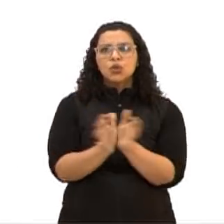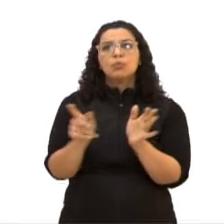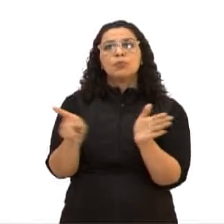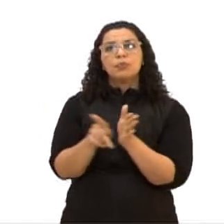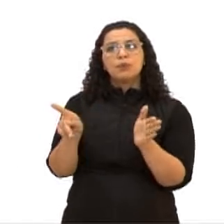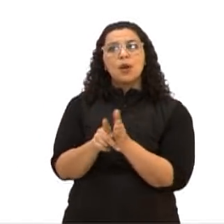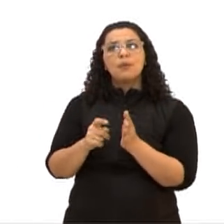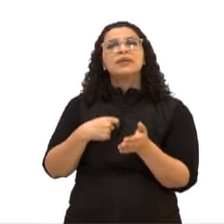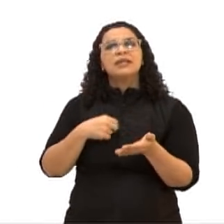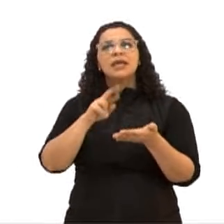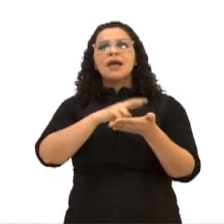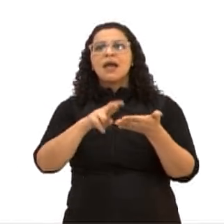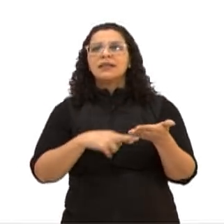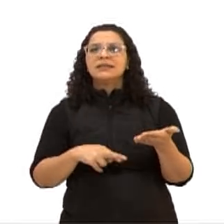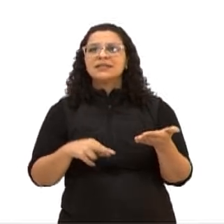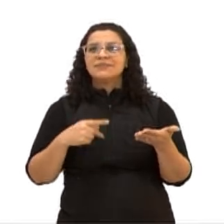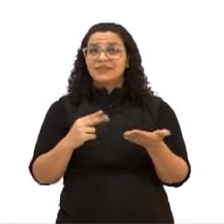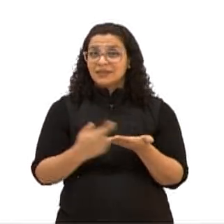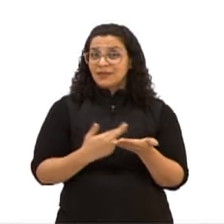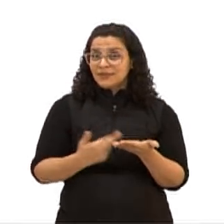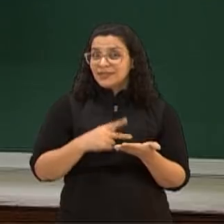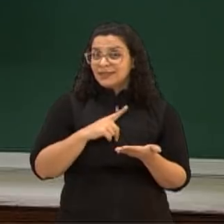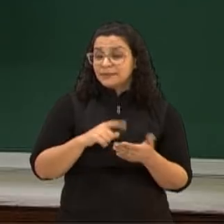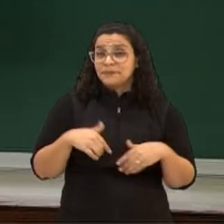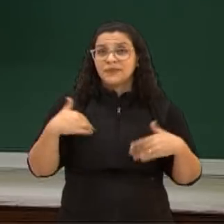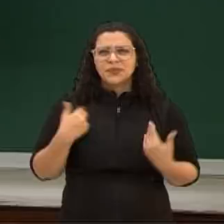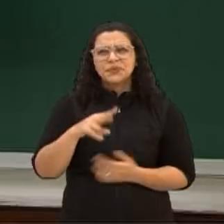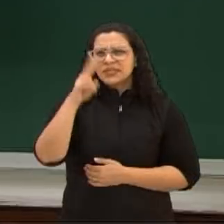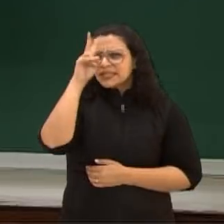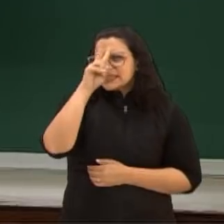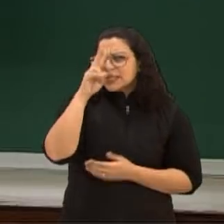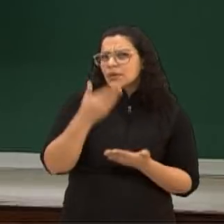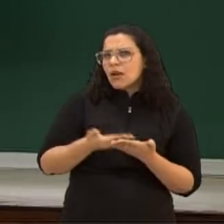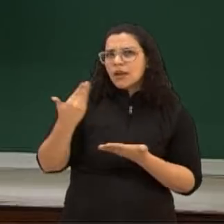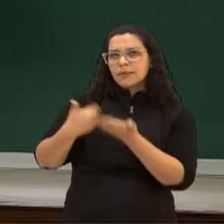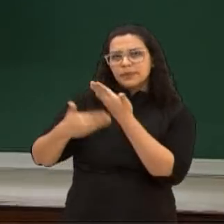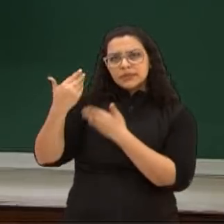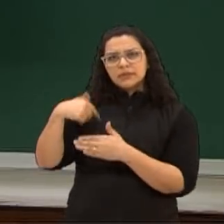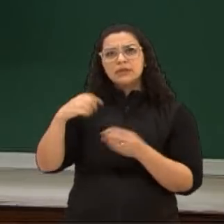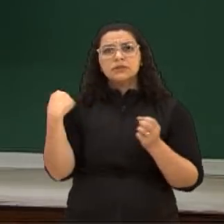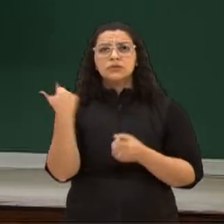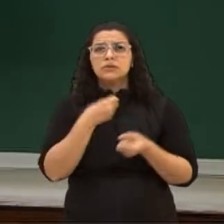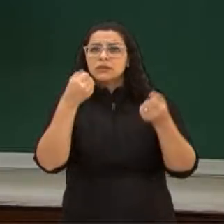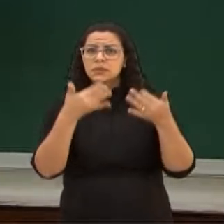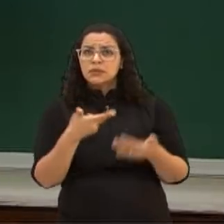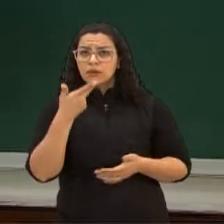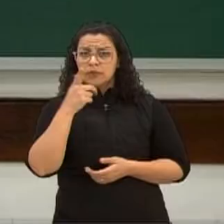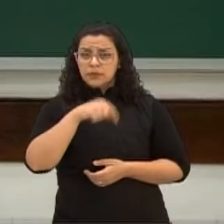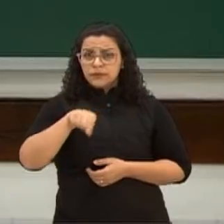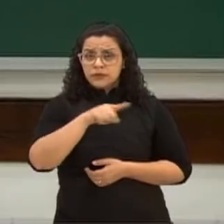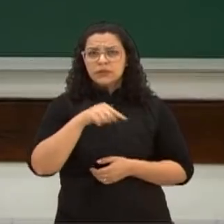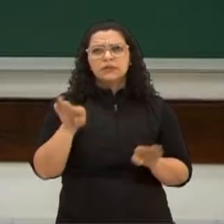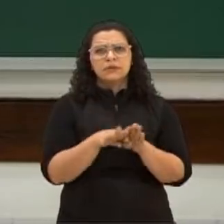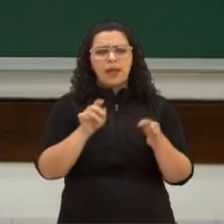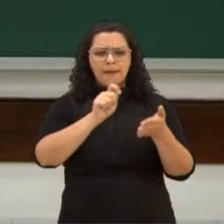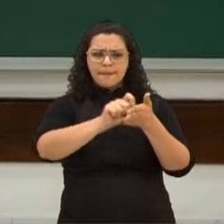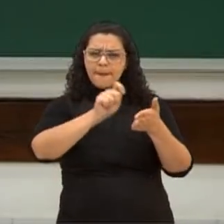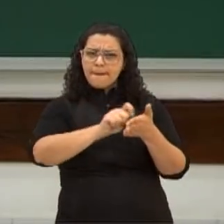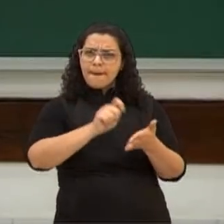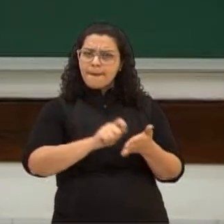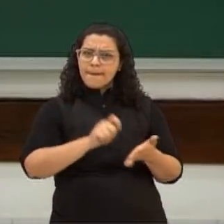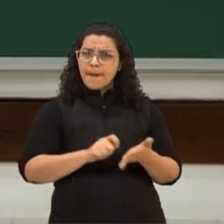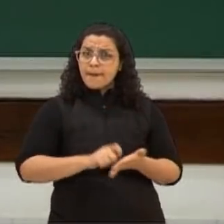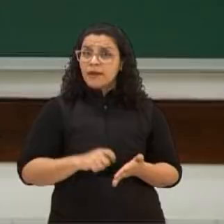da redação. Ok. Lembram, na aula anterior, que nós falamos que quando você faz ali, escreve, né,